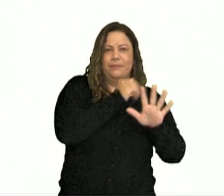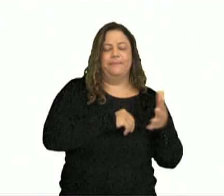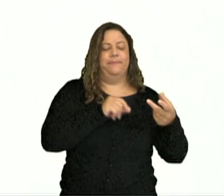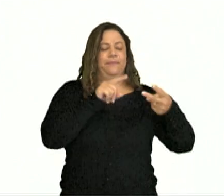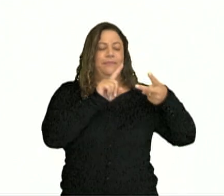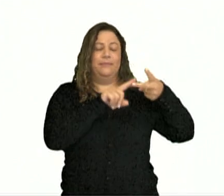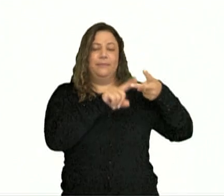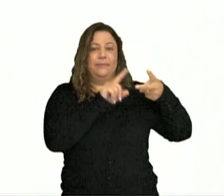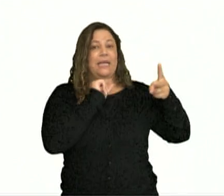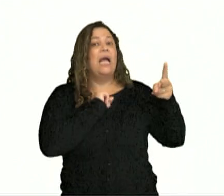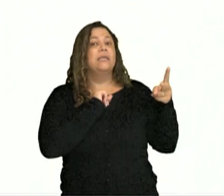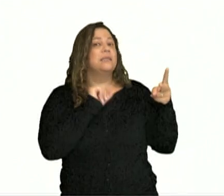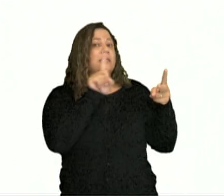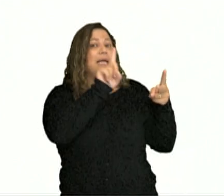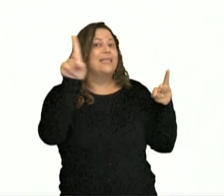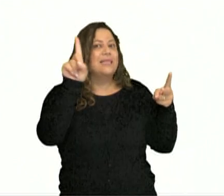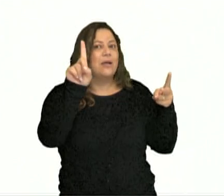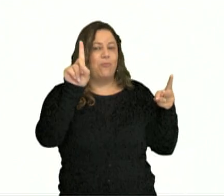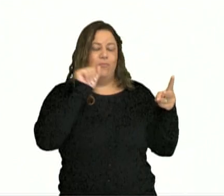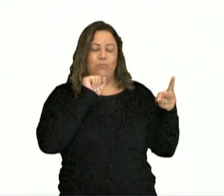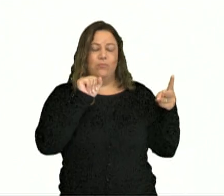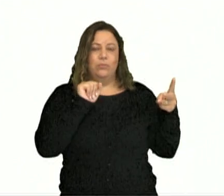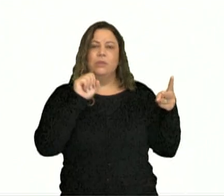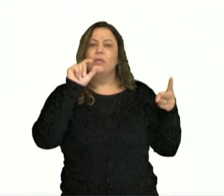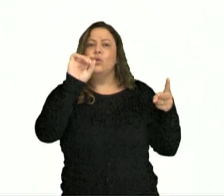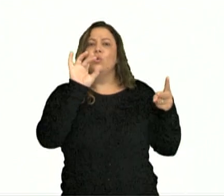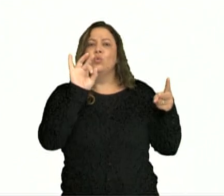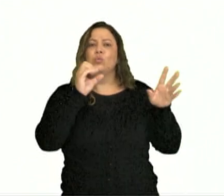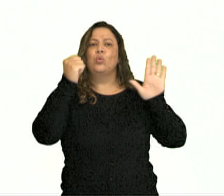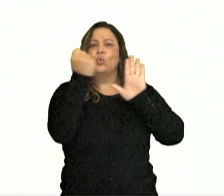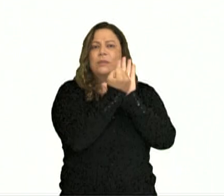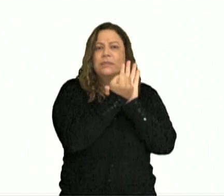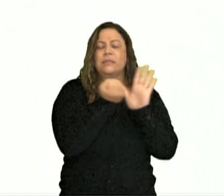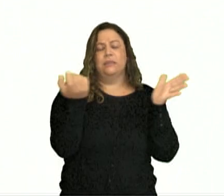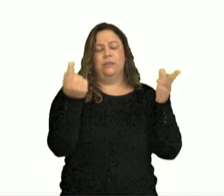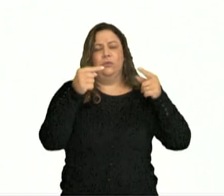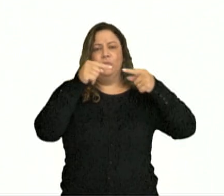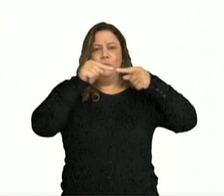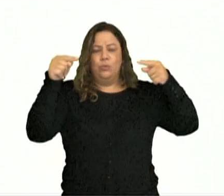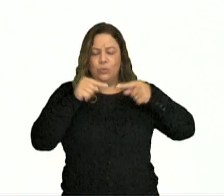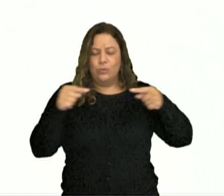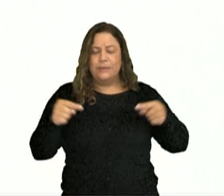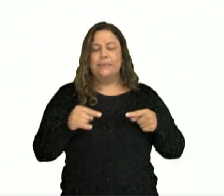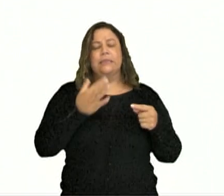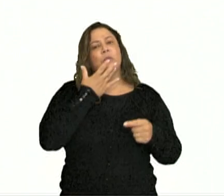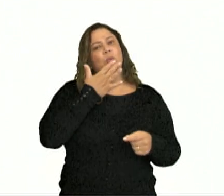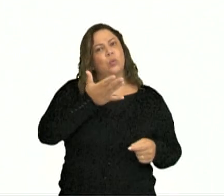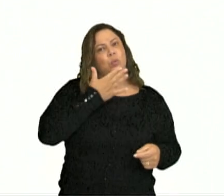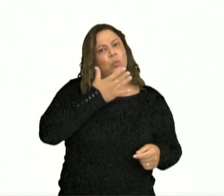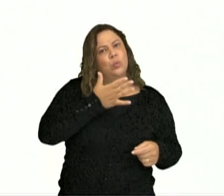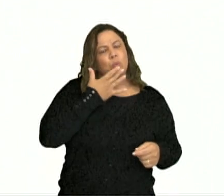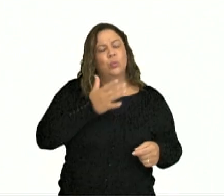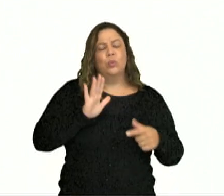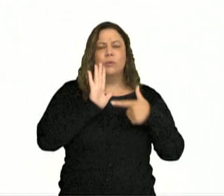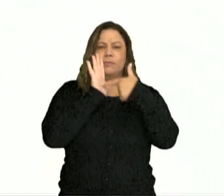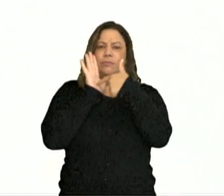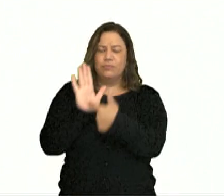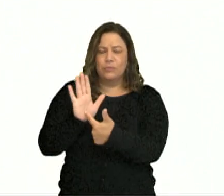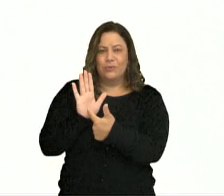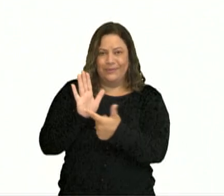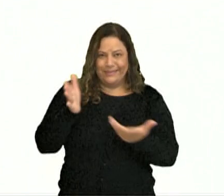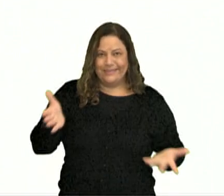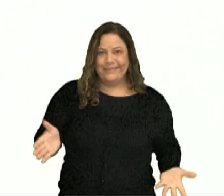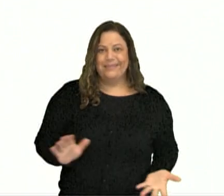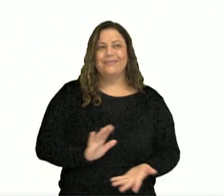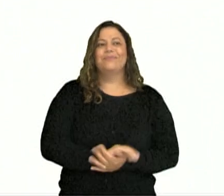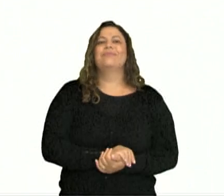o que a gente vai ter? A gente vai ter símbolos, linhas, pontos, cores, para representar essa